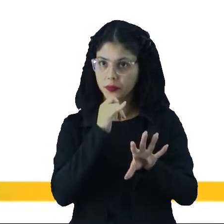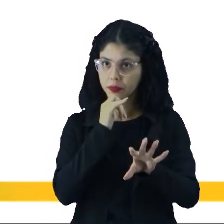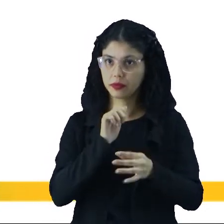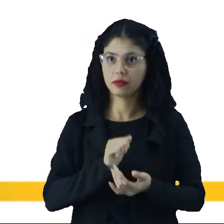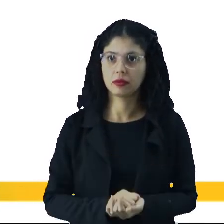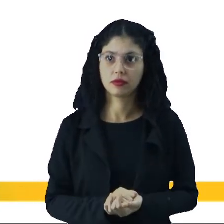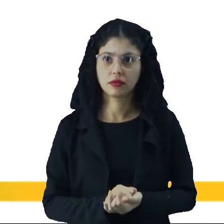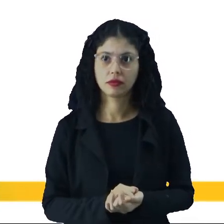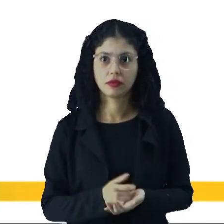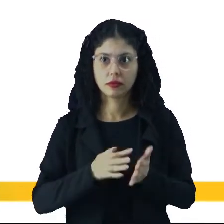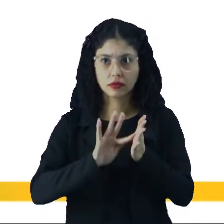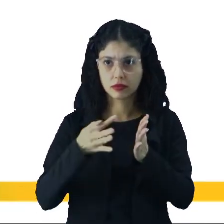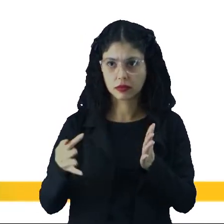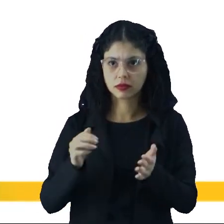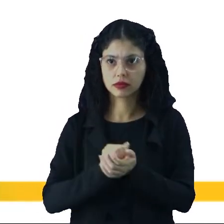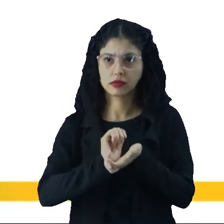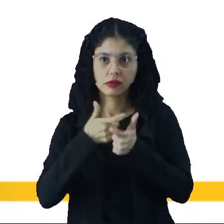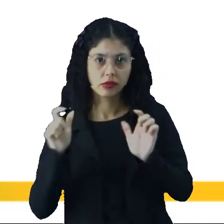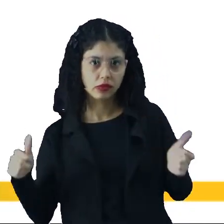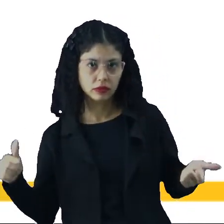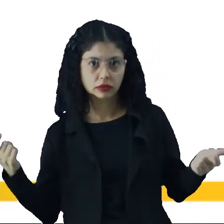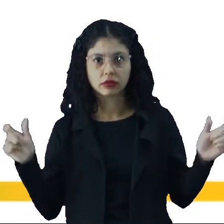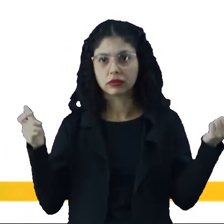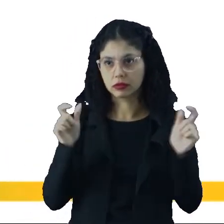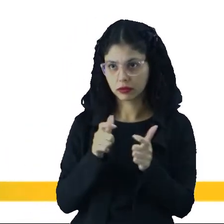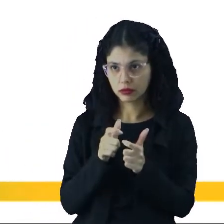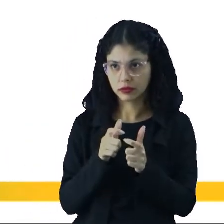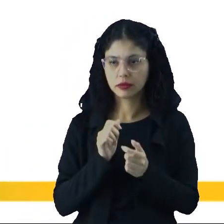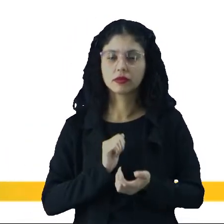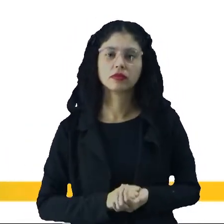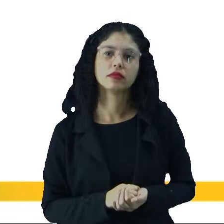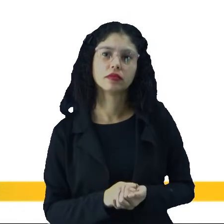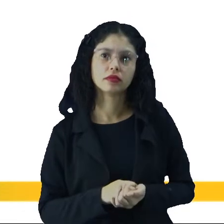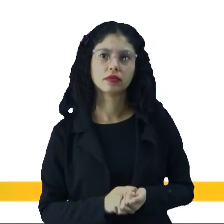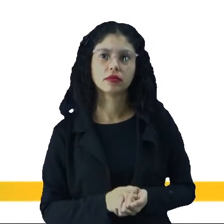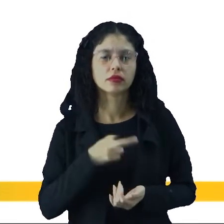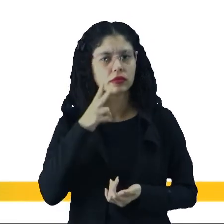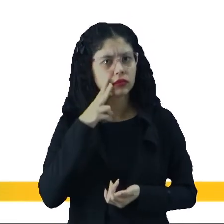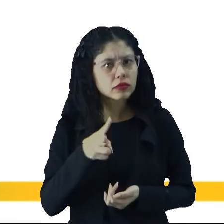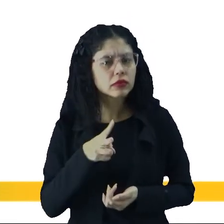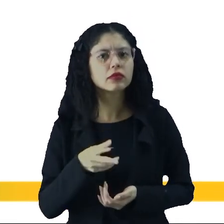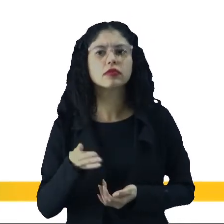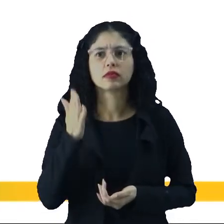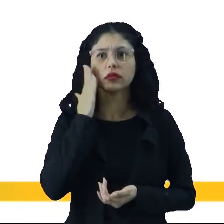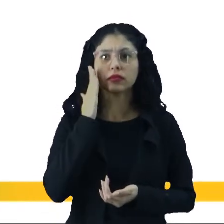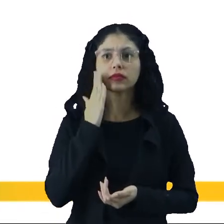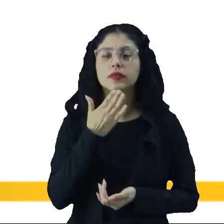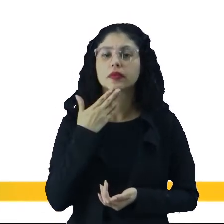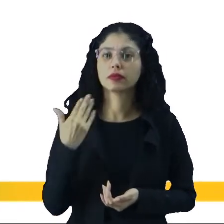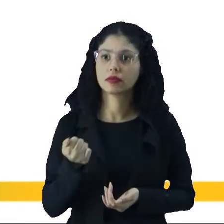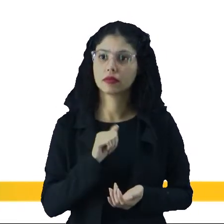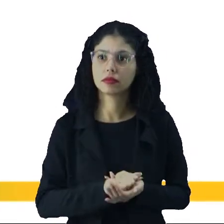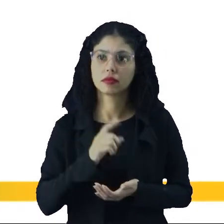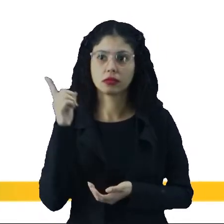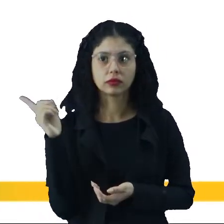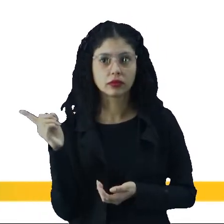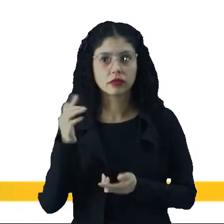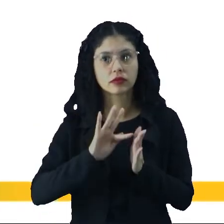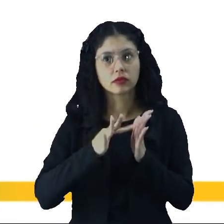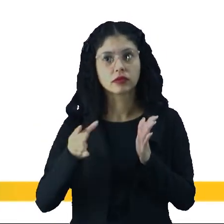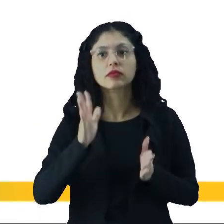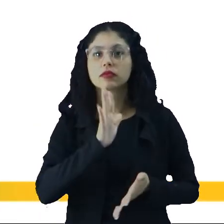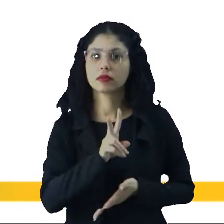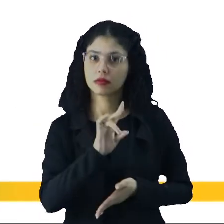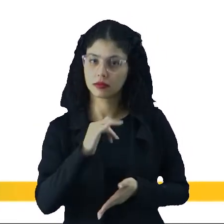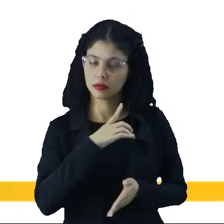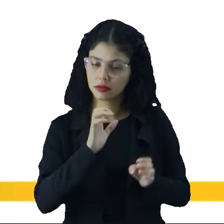exemplo, tá? Função crescente ou decrescente. Vamos entender aqui quando eu voltar. A função sempre